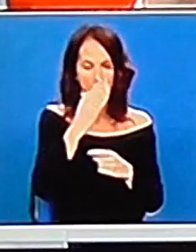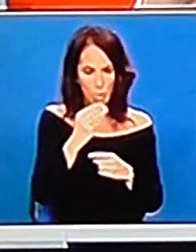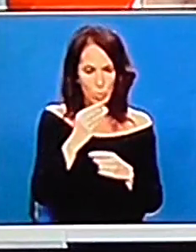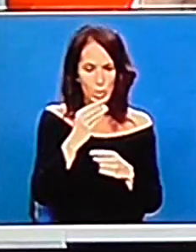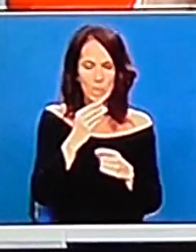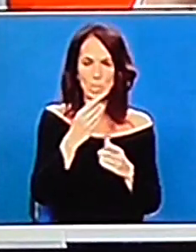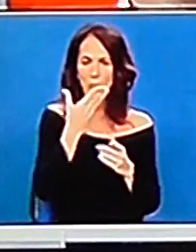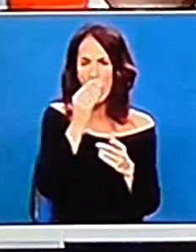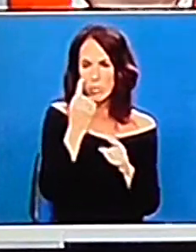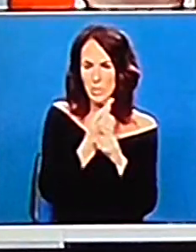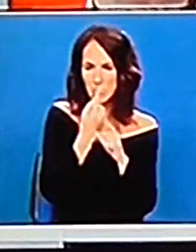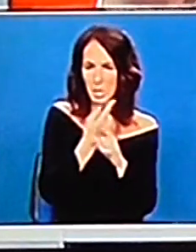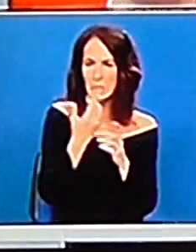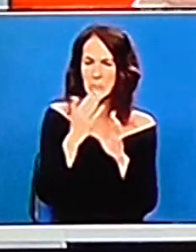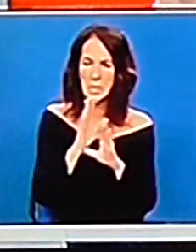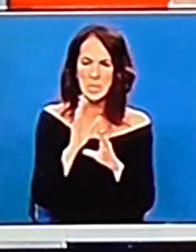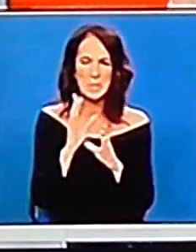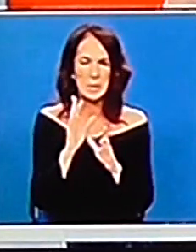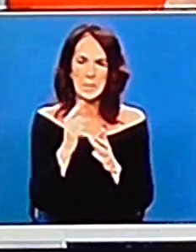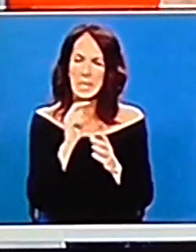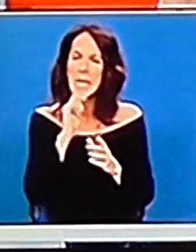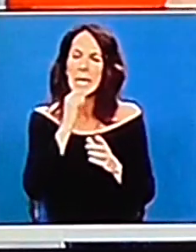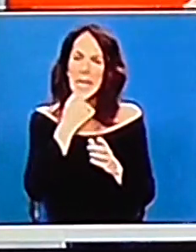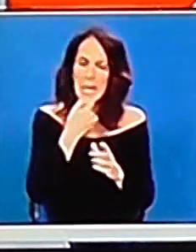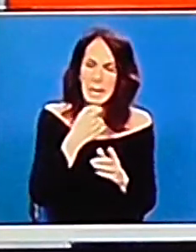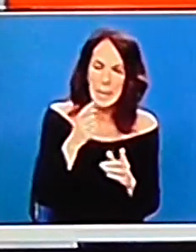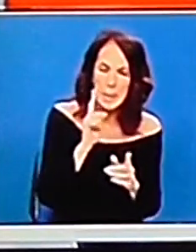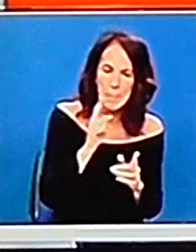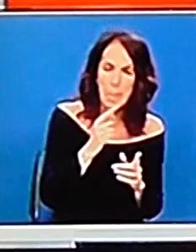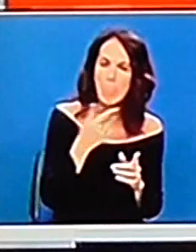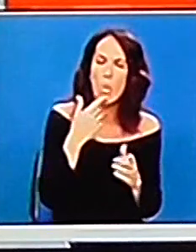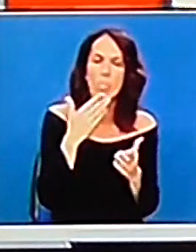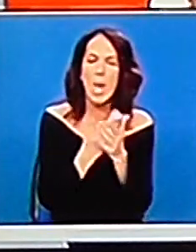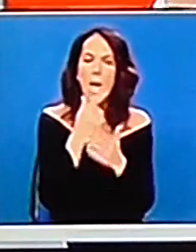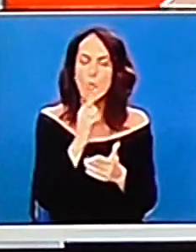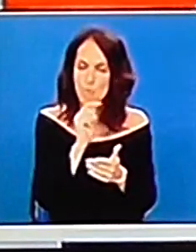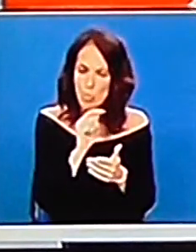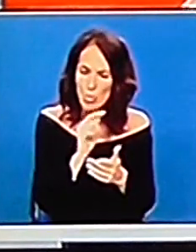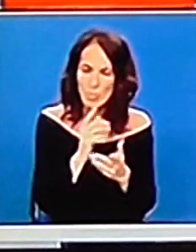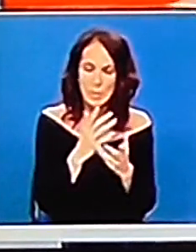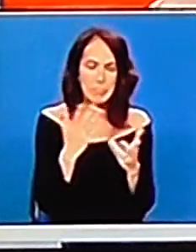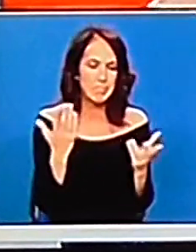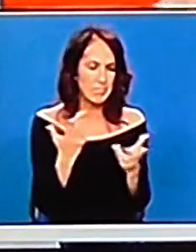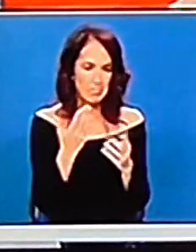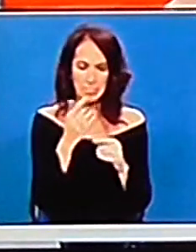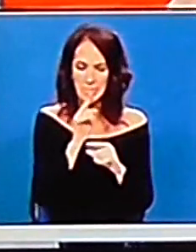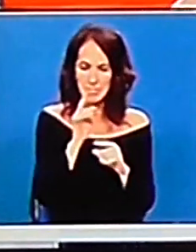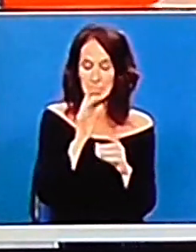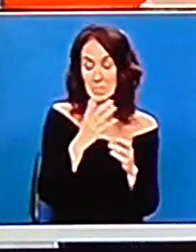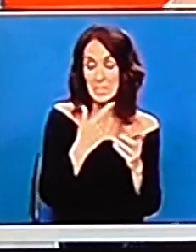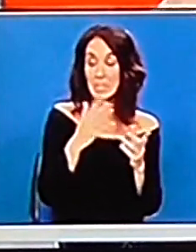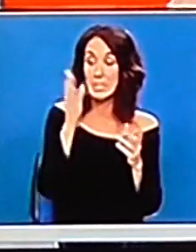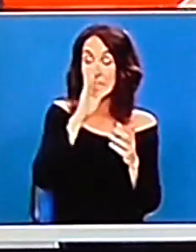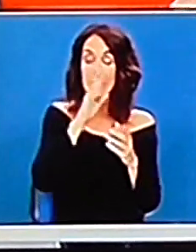si não constitui um chamado em público no mundo aqui nos crimes ele público ou seja as pessoas sujeitos a essas peças e foi crimes